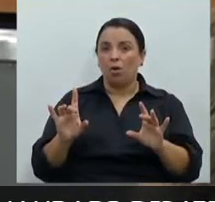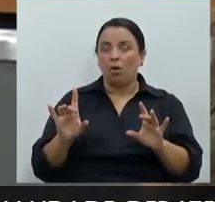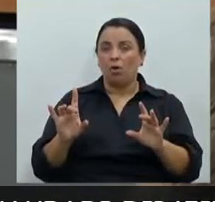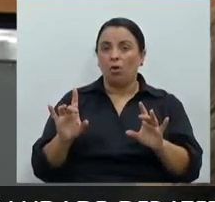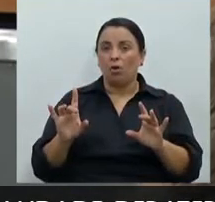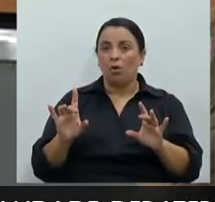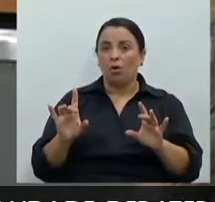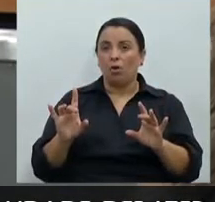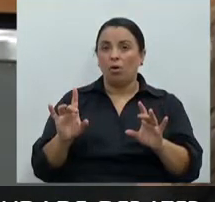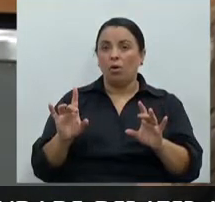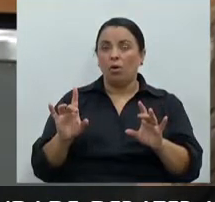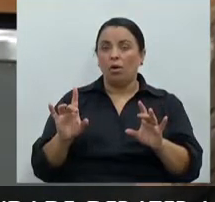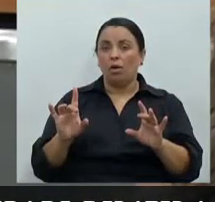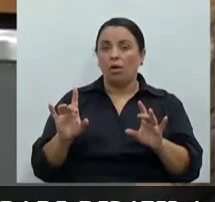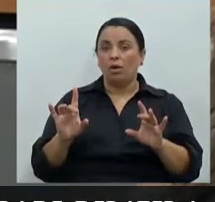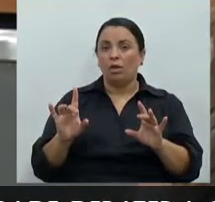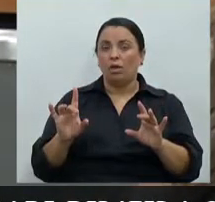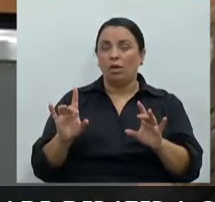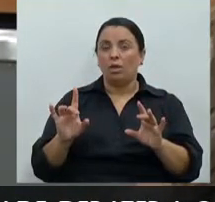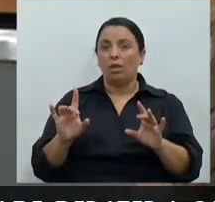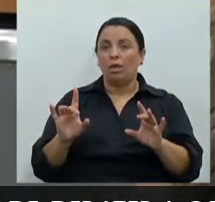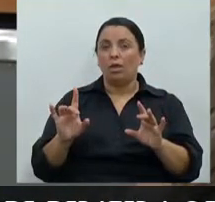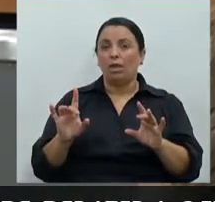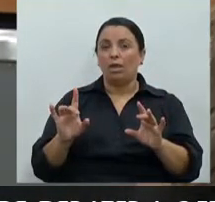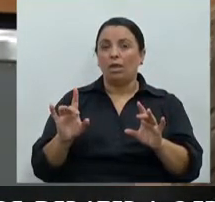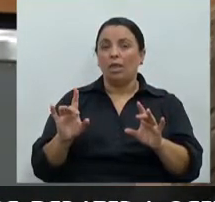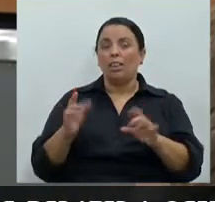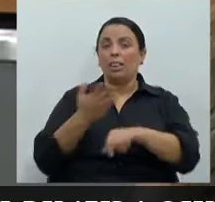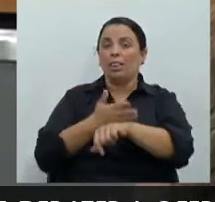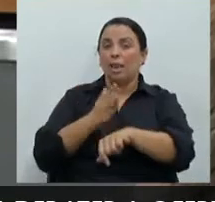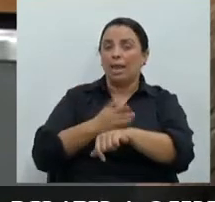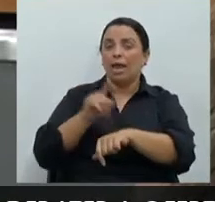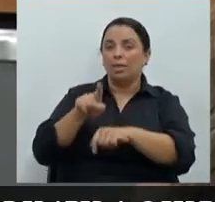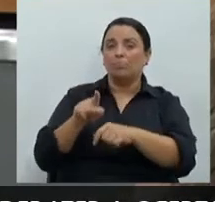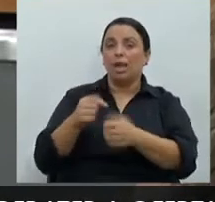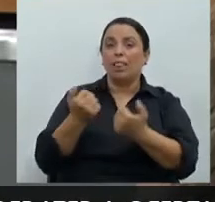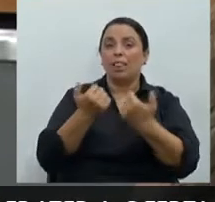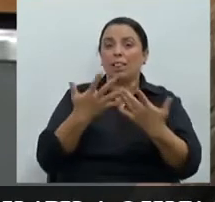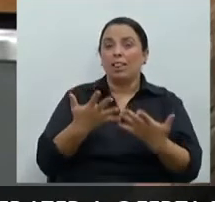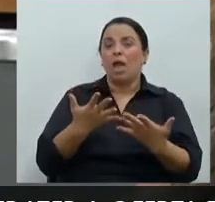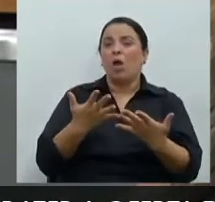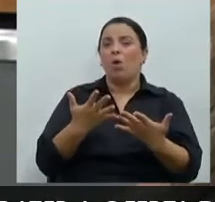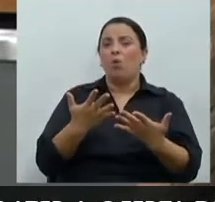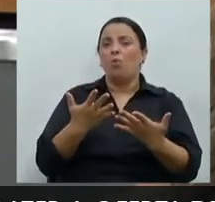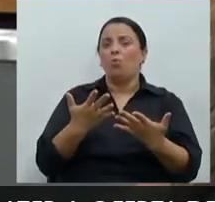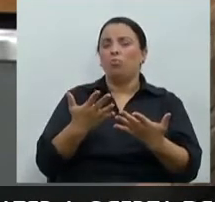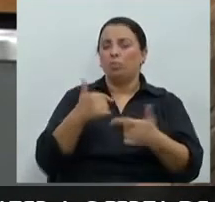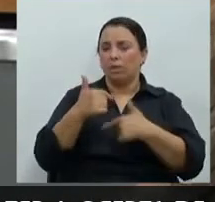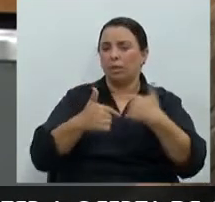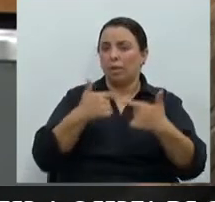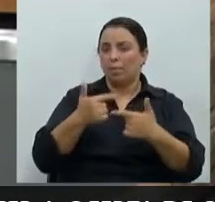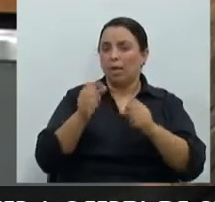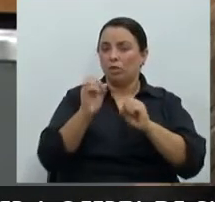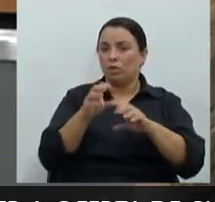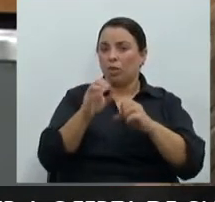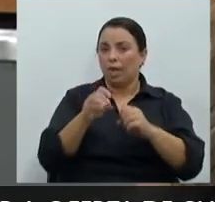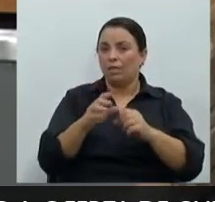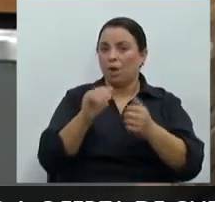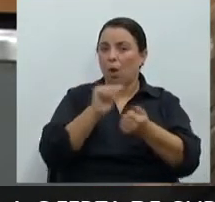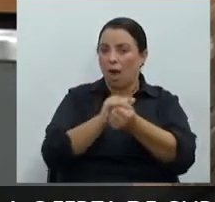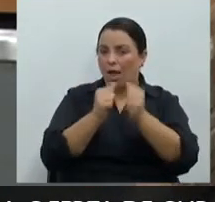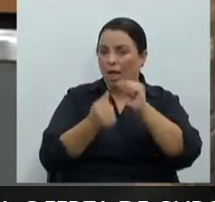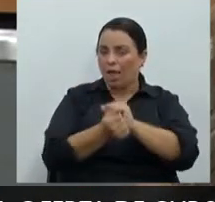prestar um serviço de apoio educacional adequado? É, o que eu tenho aqui a colocar também